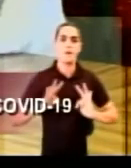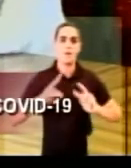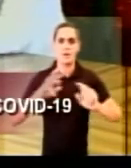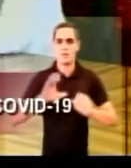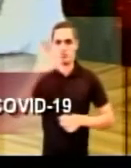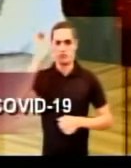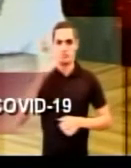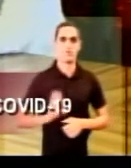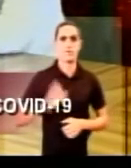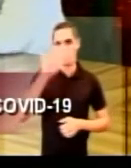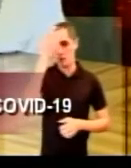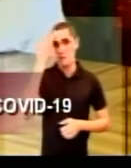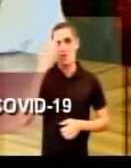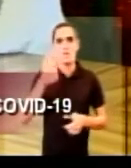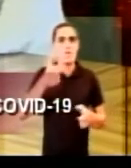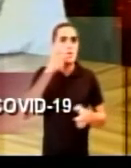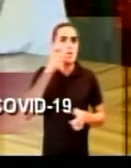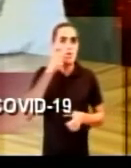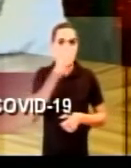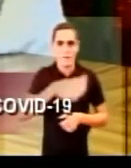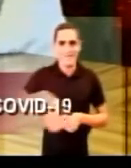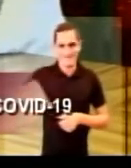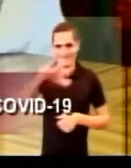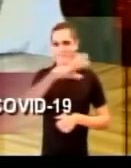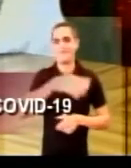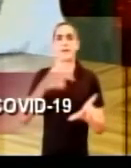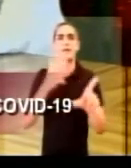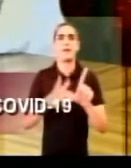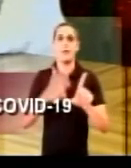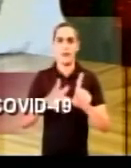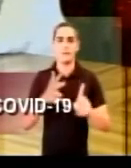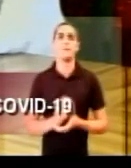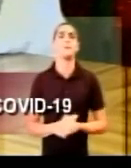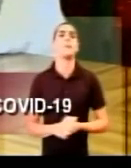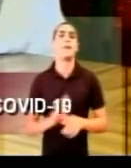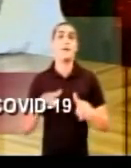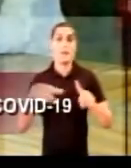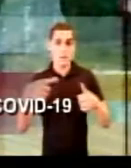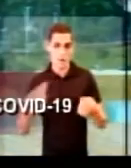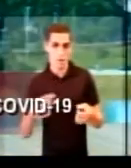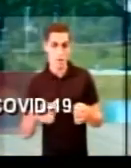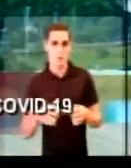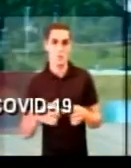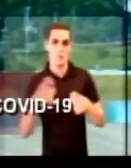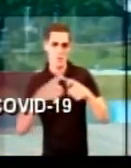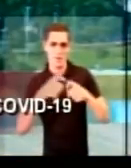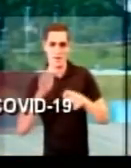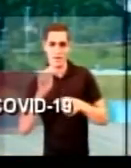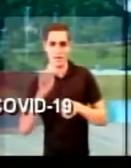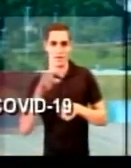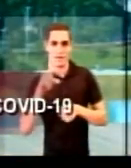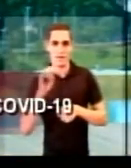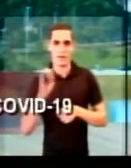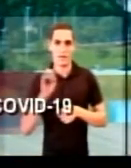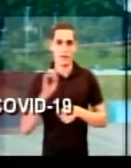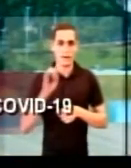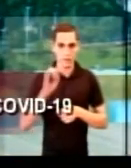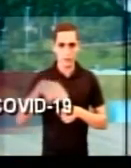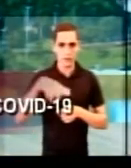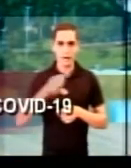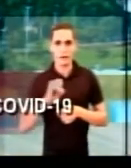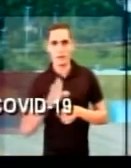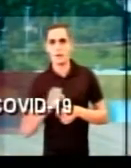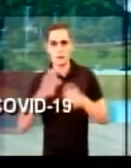cidadãos de São José do Rio Preto que estão assistindo essa live. Conforme o Dr. Aldenis disse, nos últimos